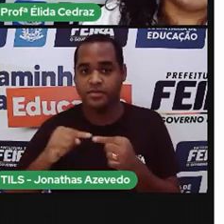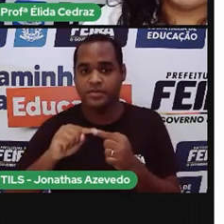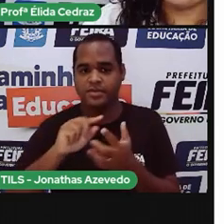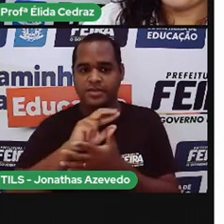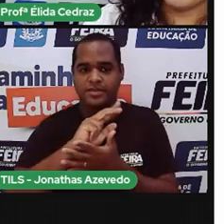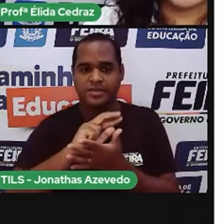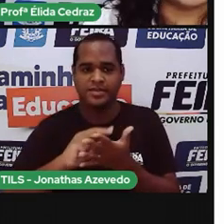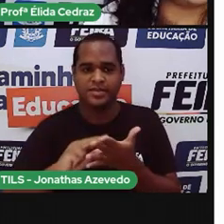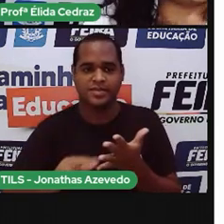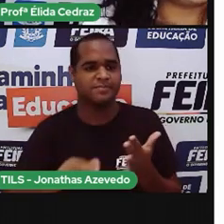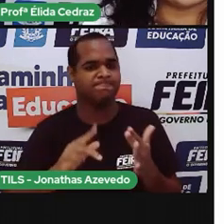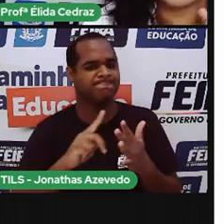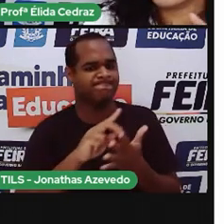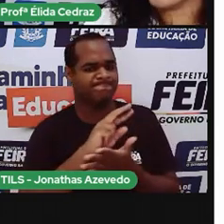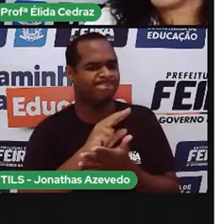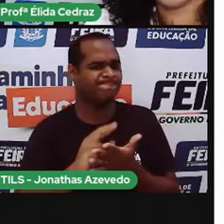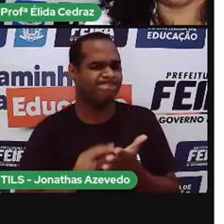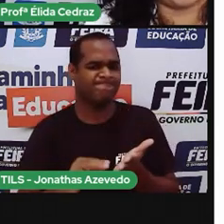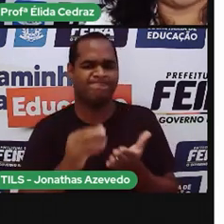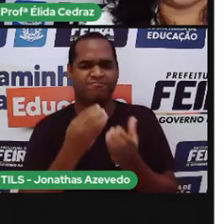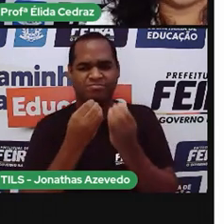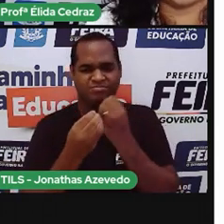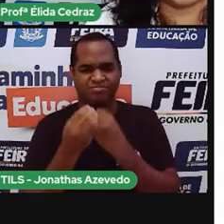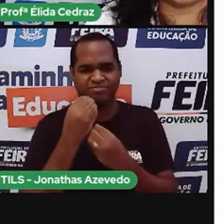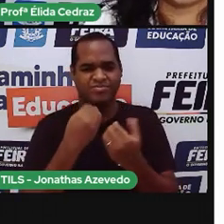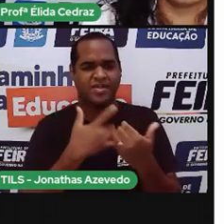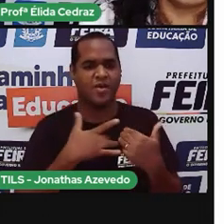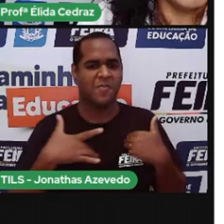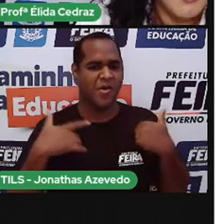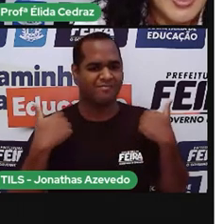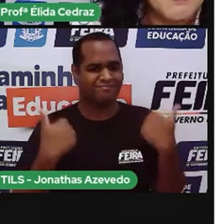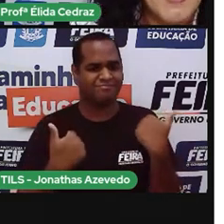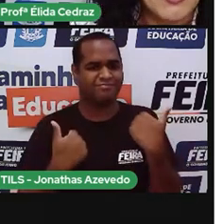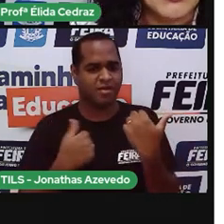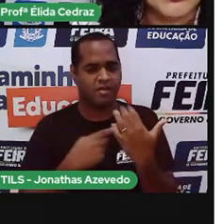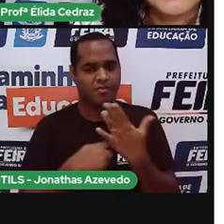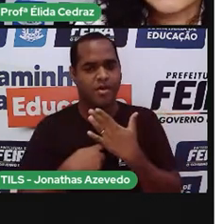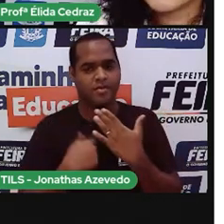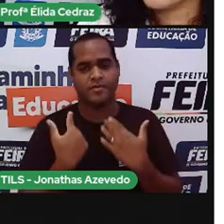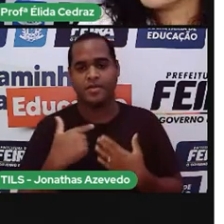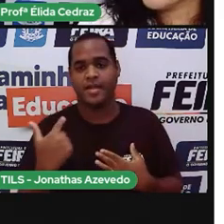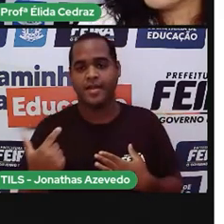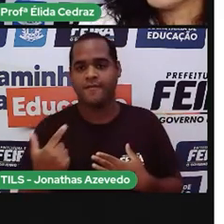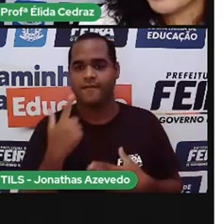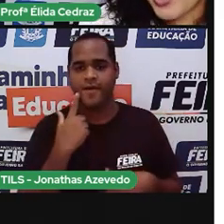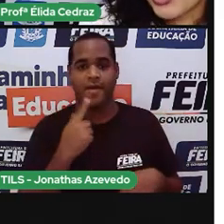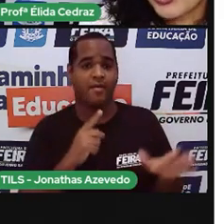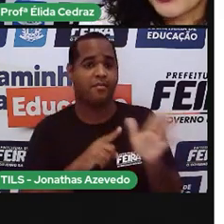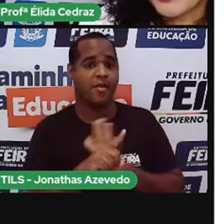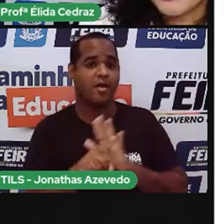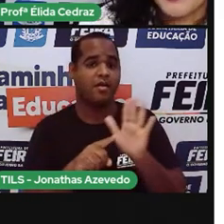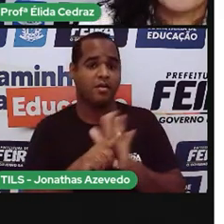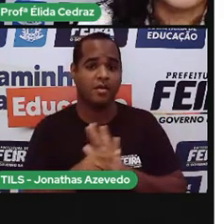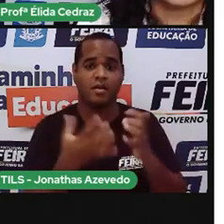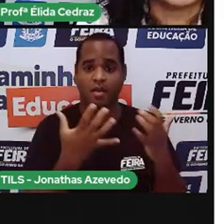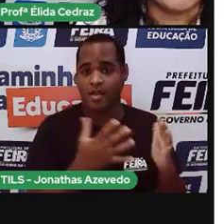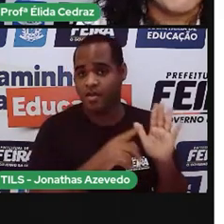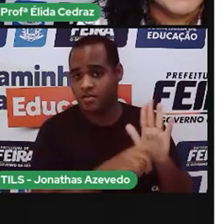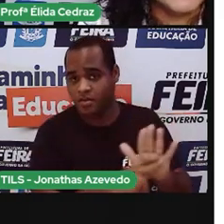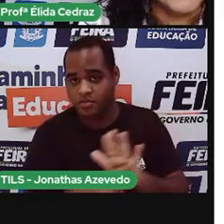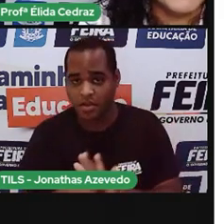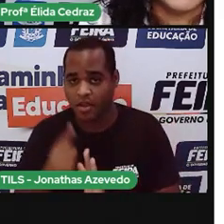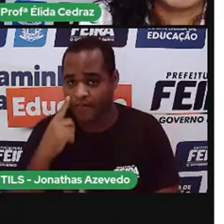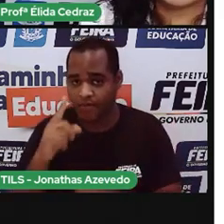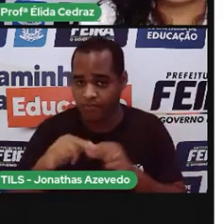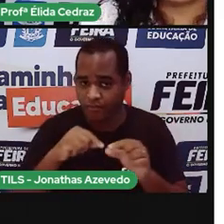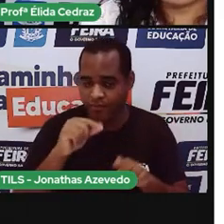tinham muitos itens não saudáveis. Ela perguntou se ele gostaria de ajuda para